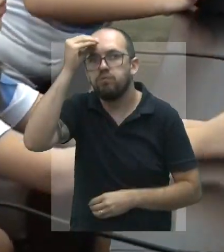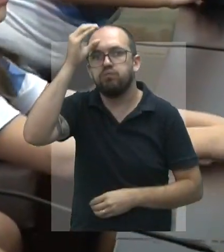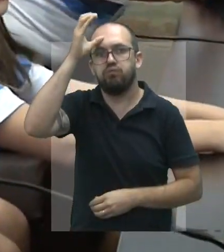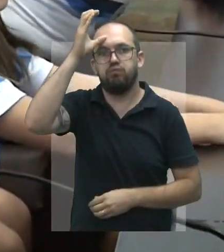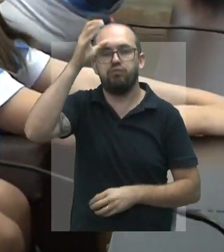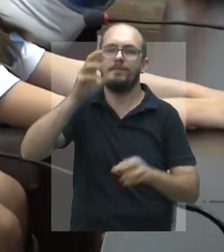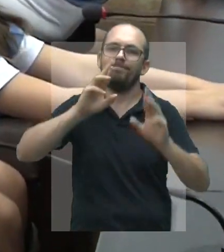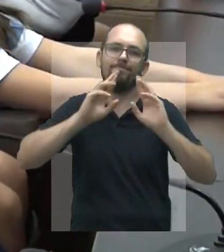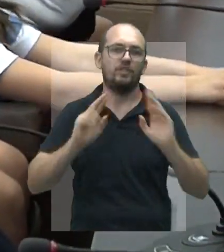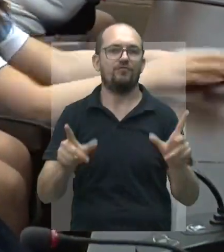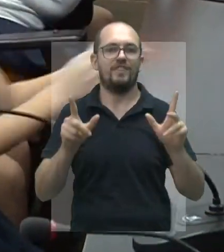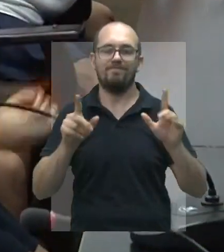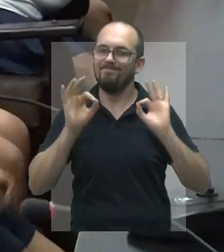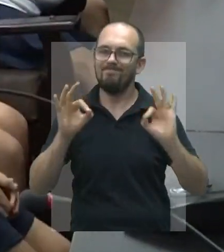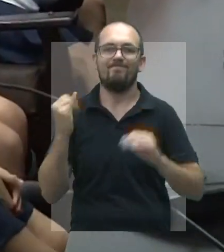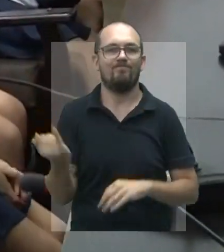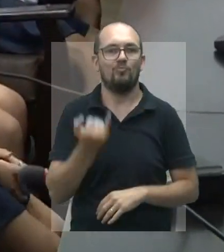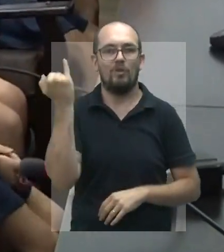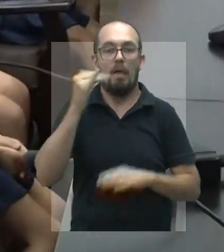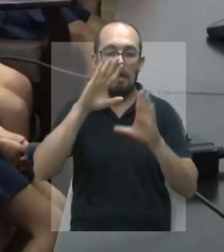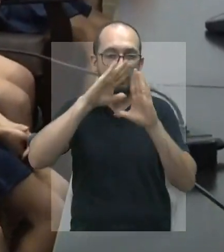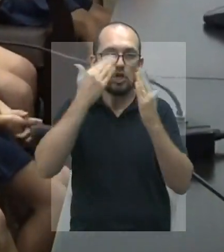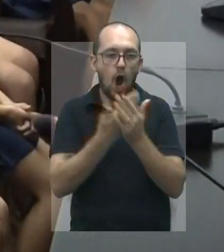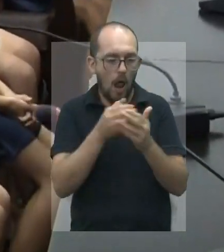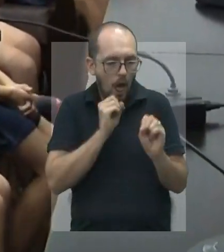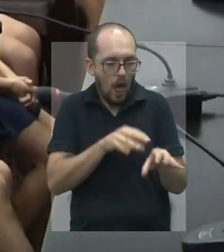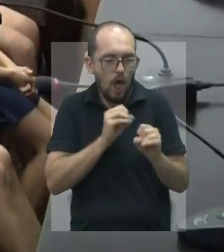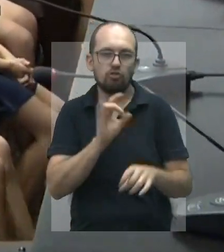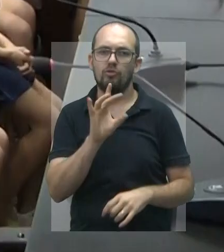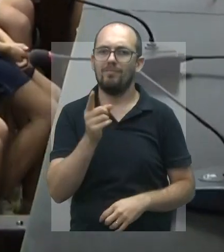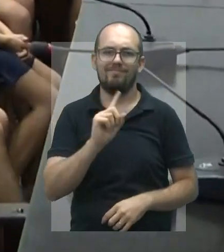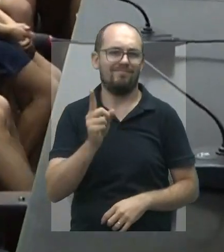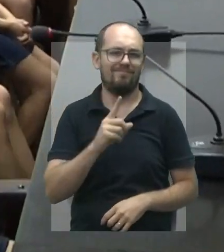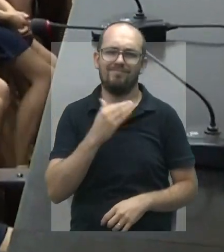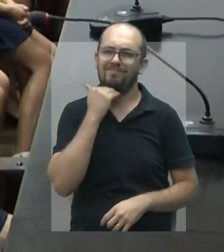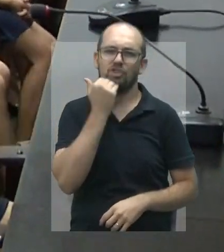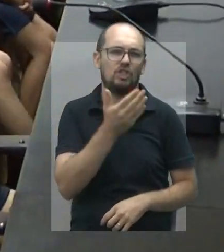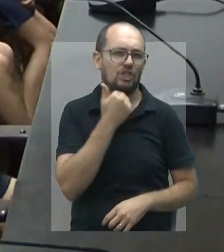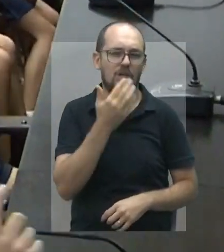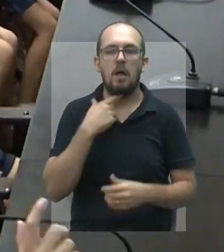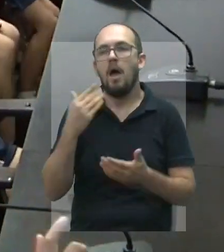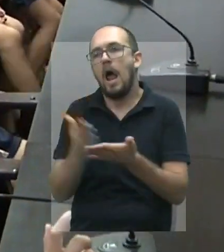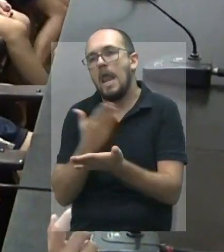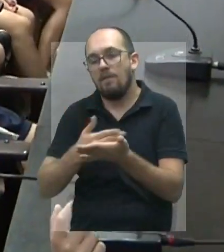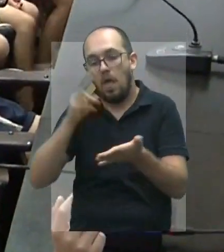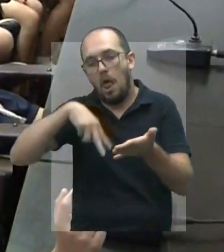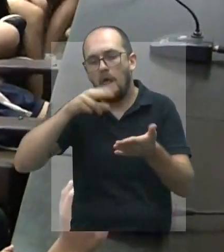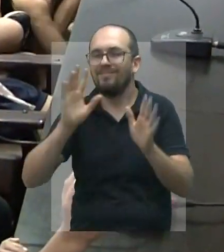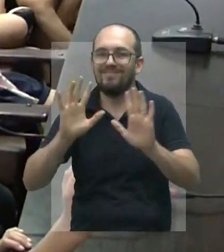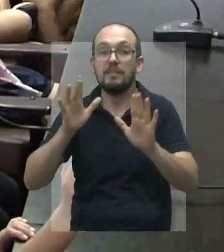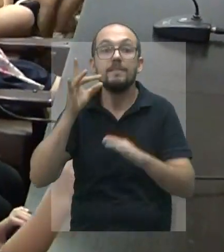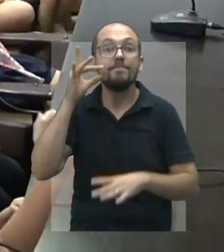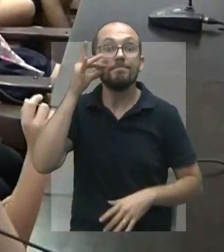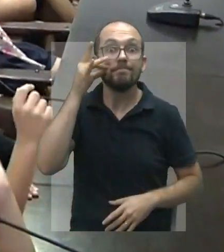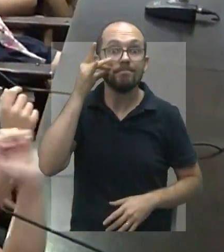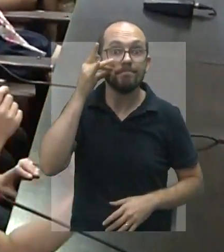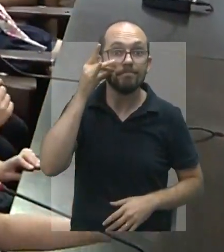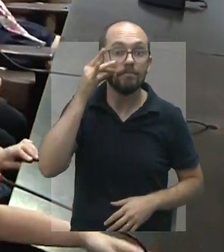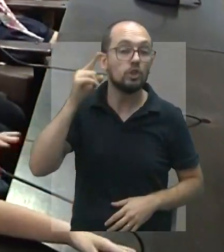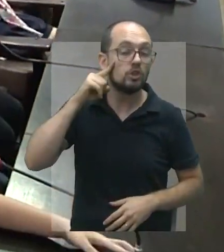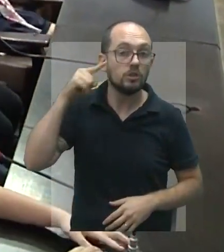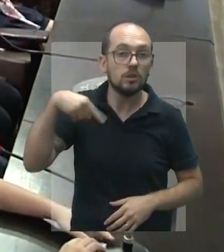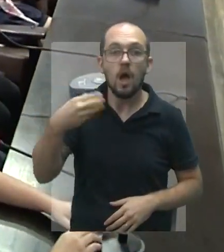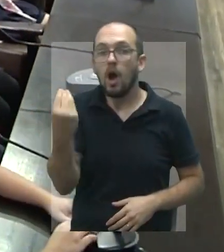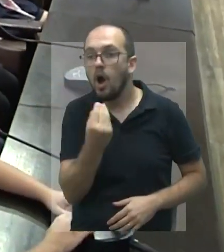paredes da escola. Então isso para eles não há apostila, não há professor que substitua, é a vivência no dia a dia mesmo, de